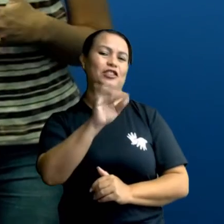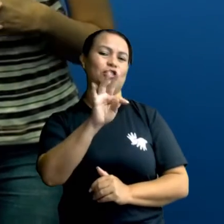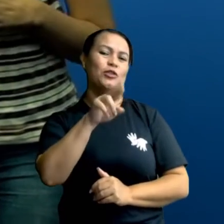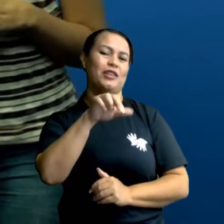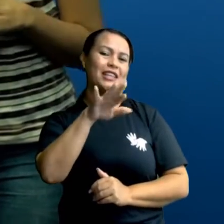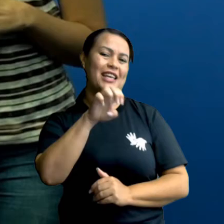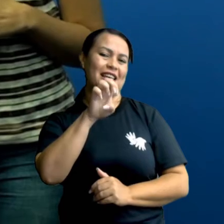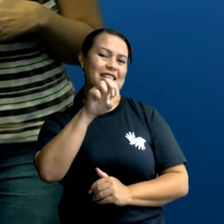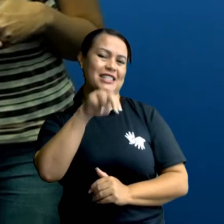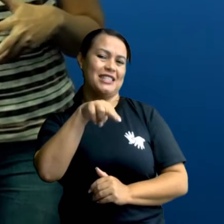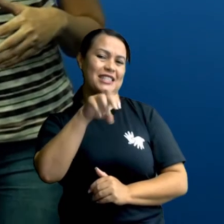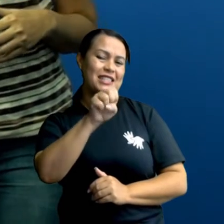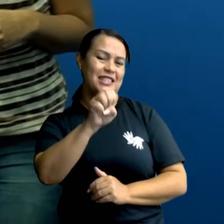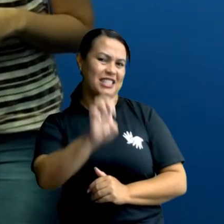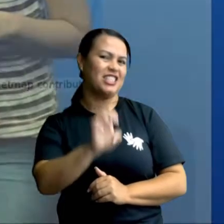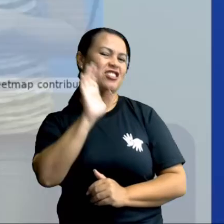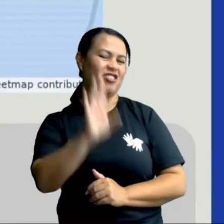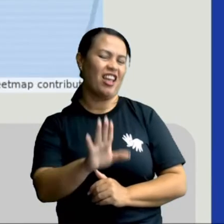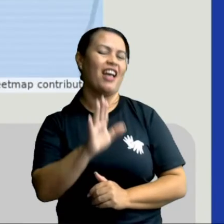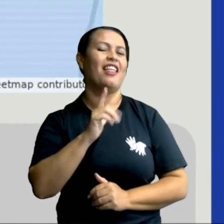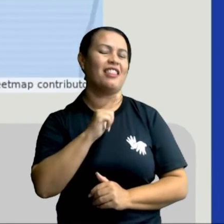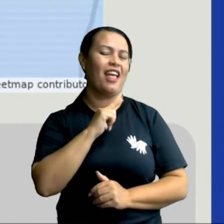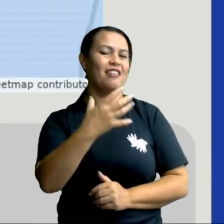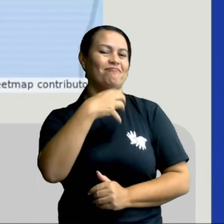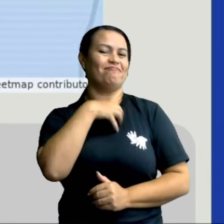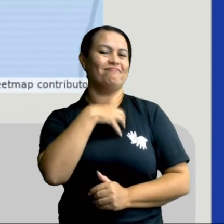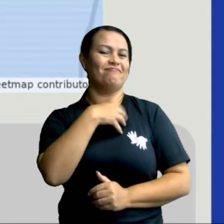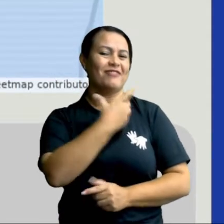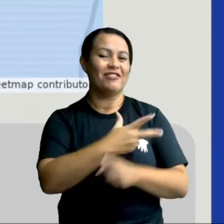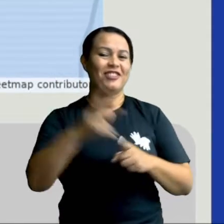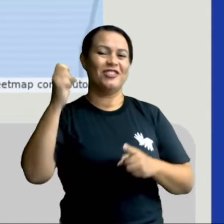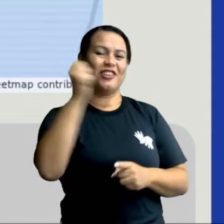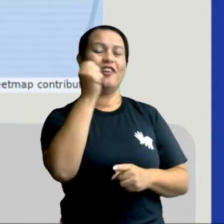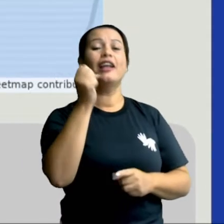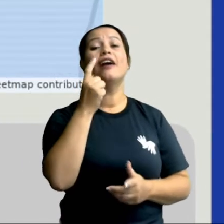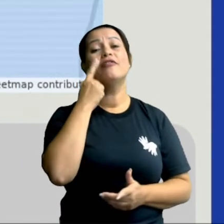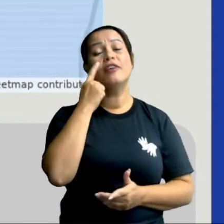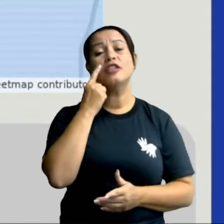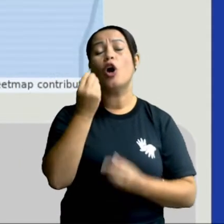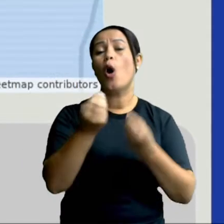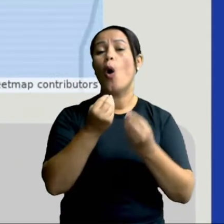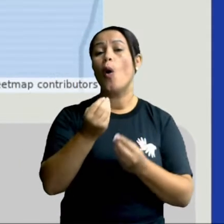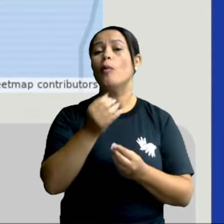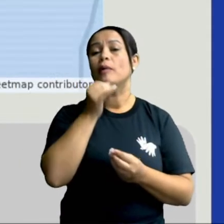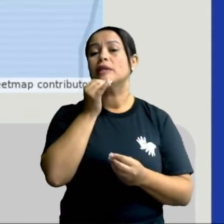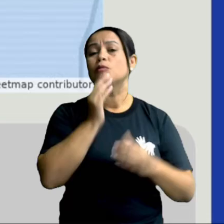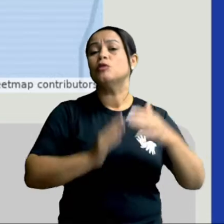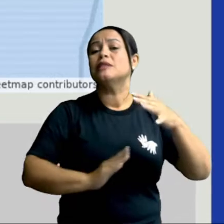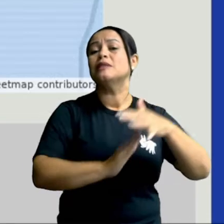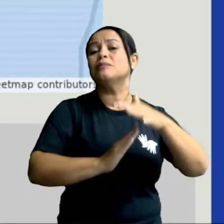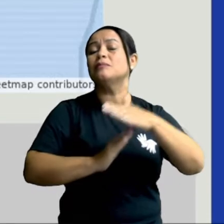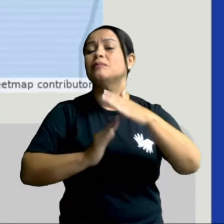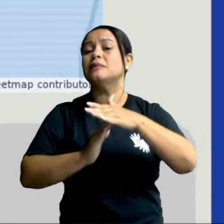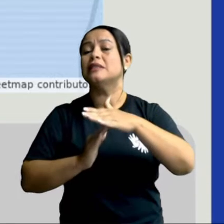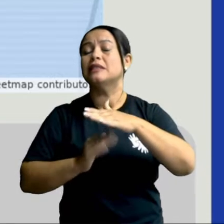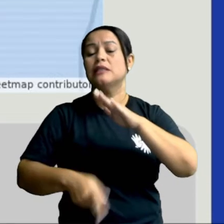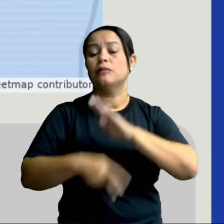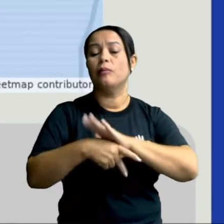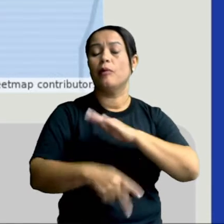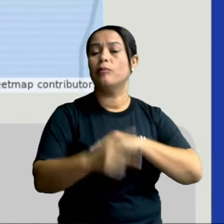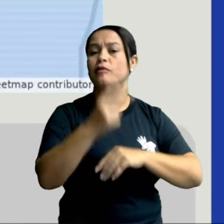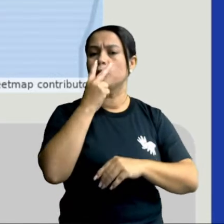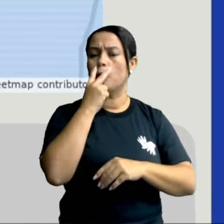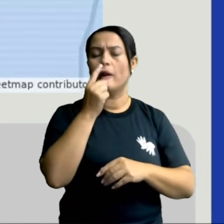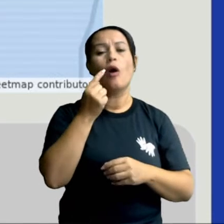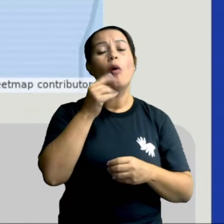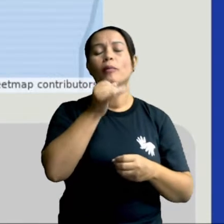história, já é um vitoriense. Vamos falar agora sobre os limites da cidade, né? Nossa cidade, ela faz limites